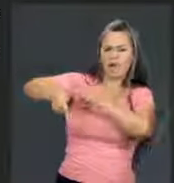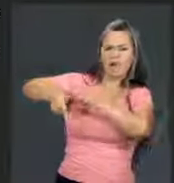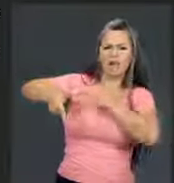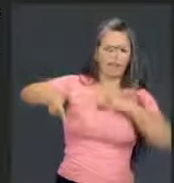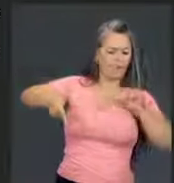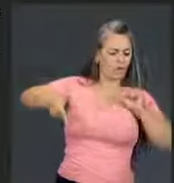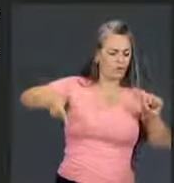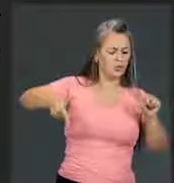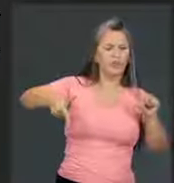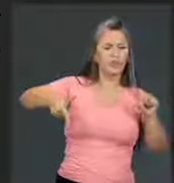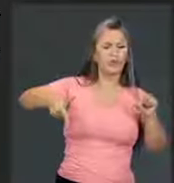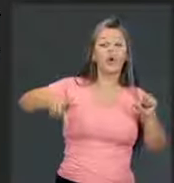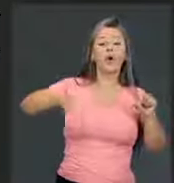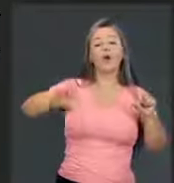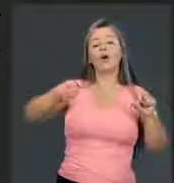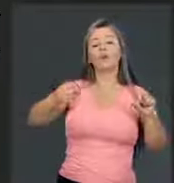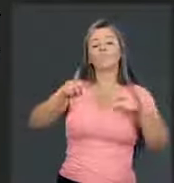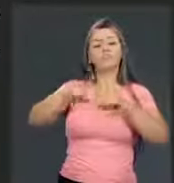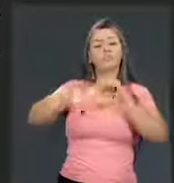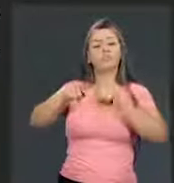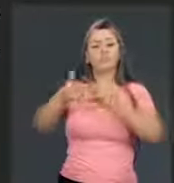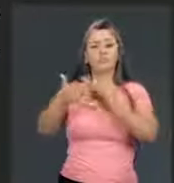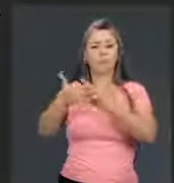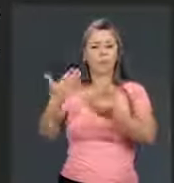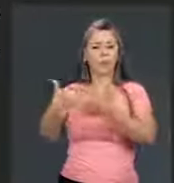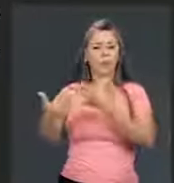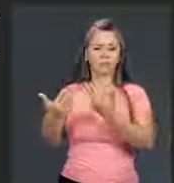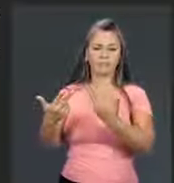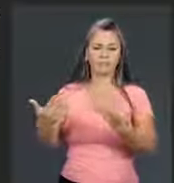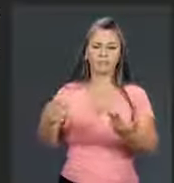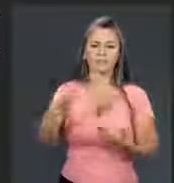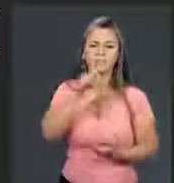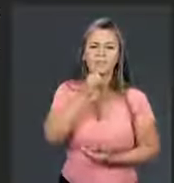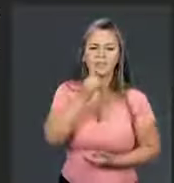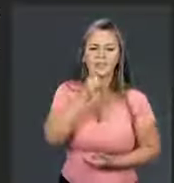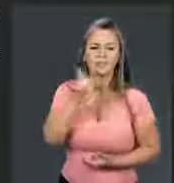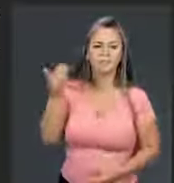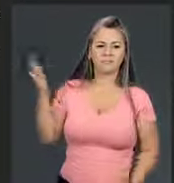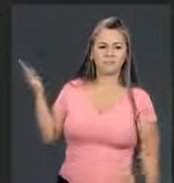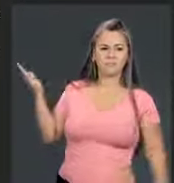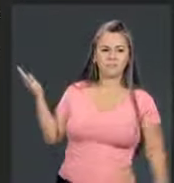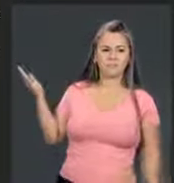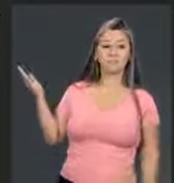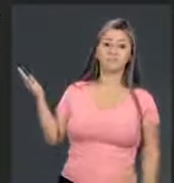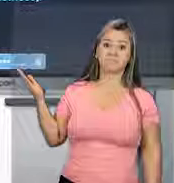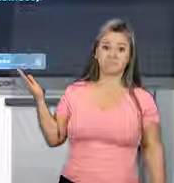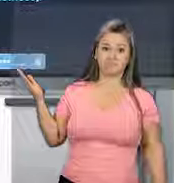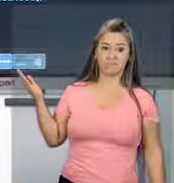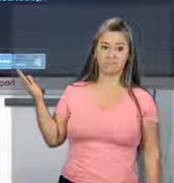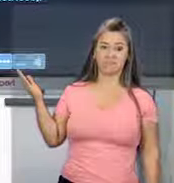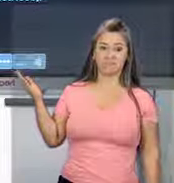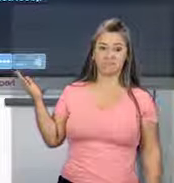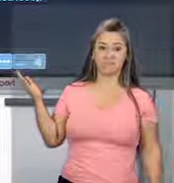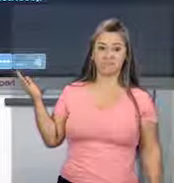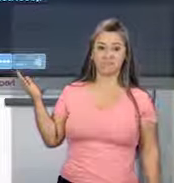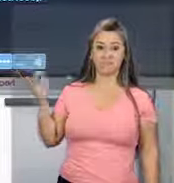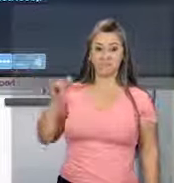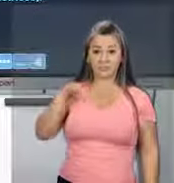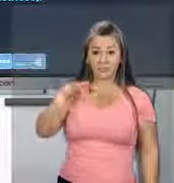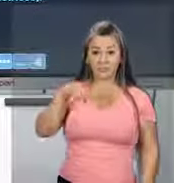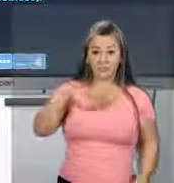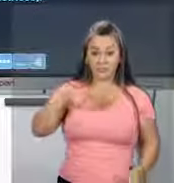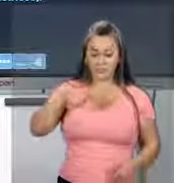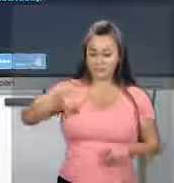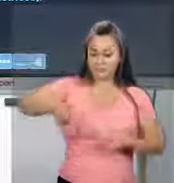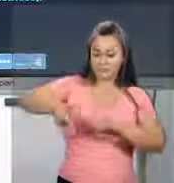energia elétrica em um outro tipo de energia, como, por exemplo, uma furadeira, que vai converter